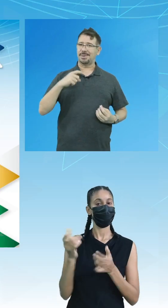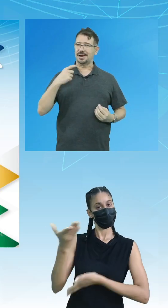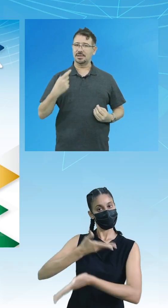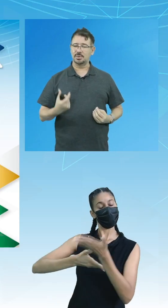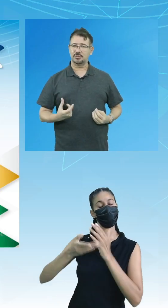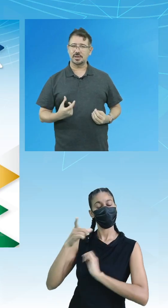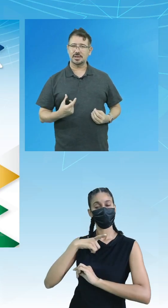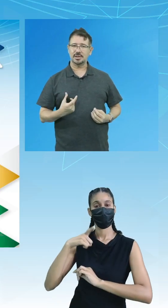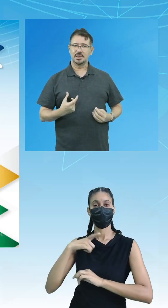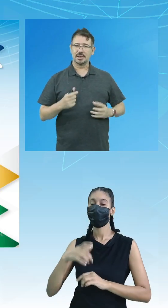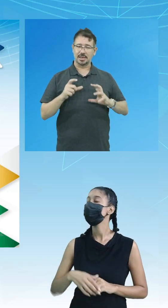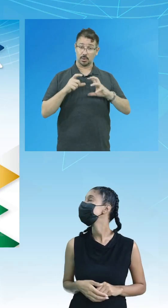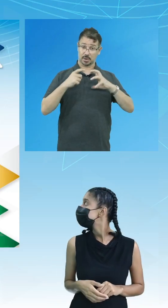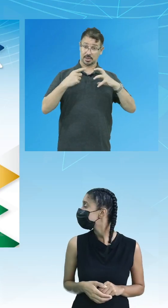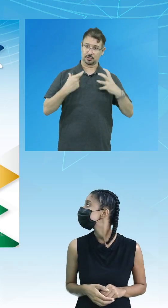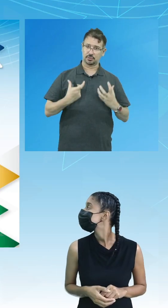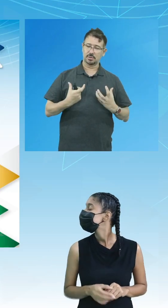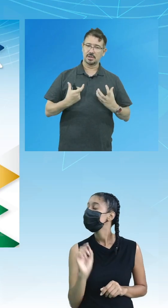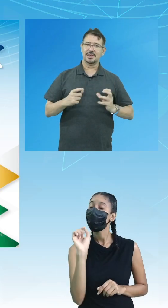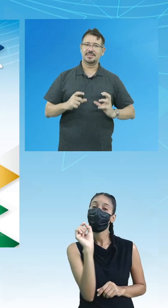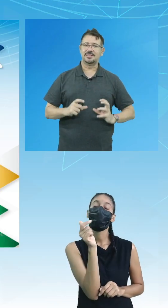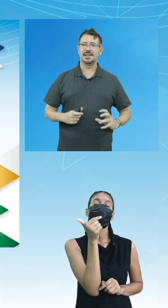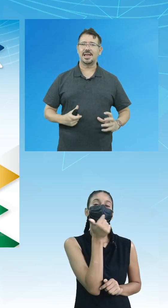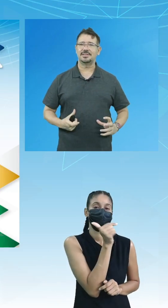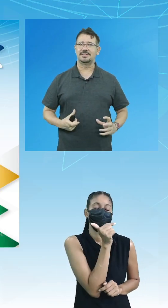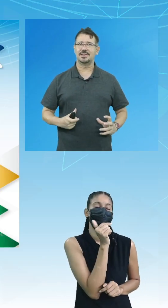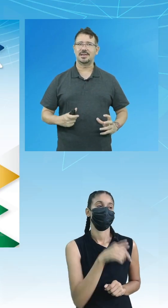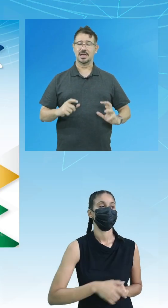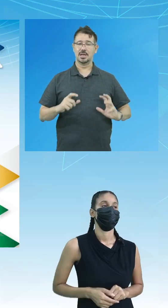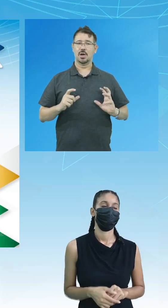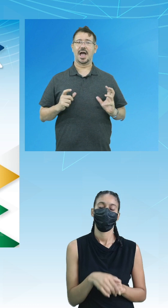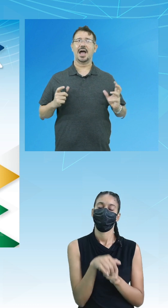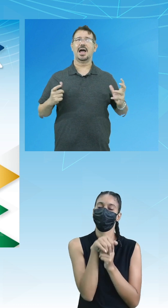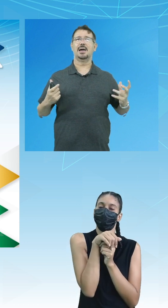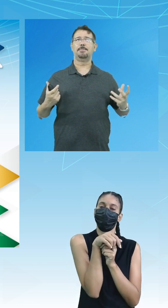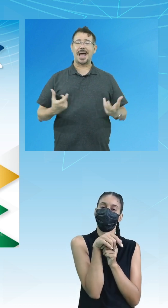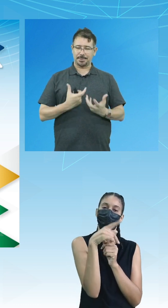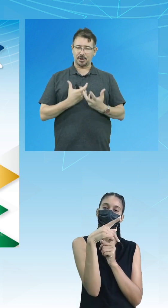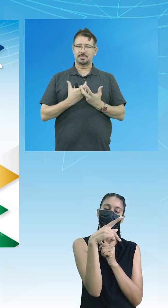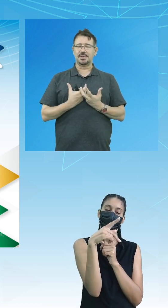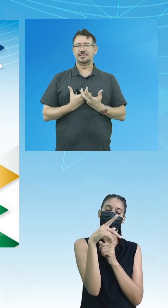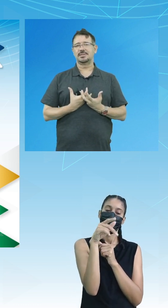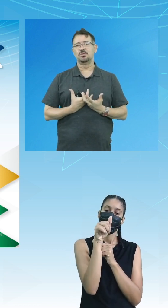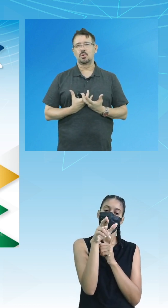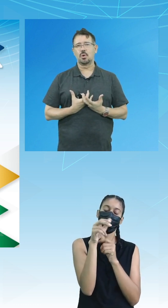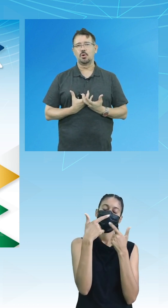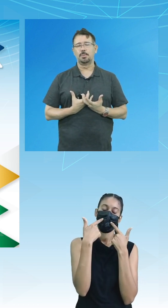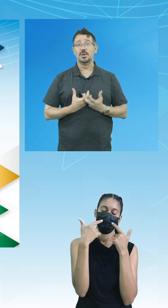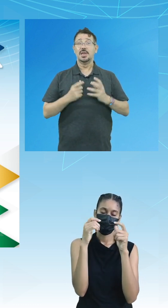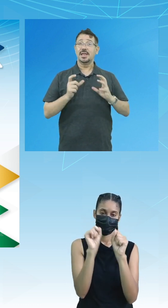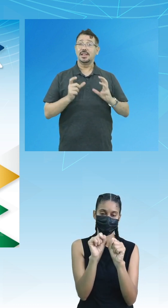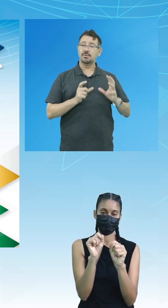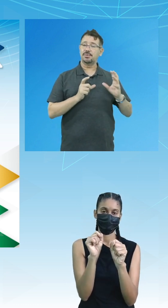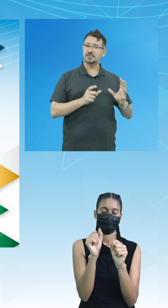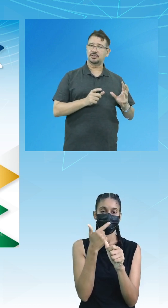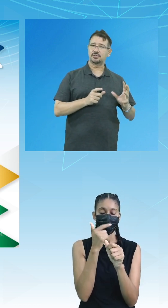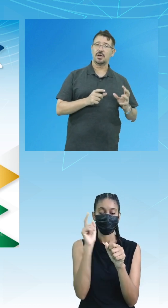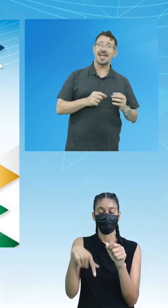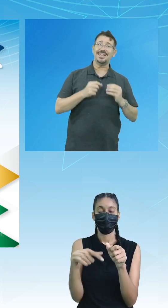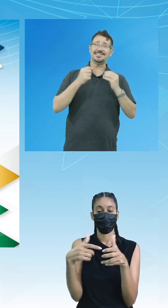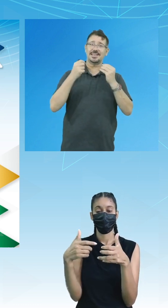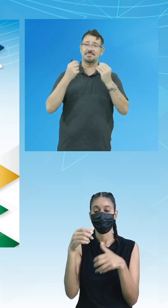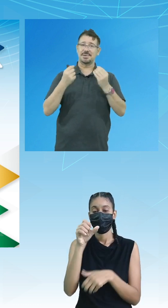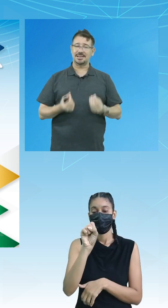relação paralinguística, que é o riso, e cinésica, a aproximação do corpo. Então, veja